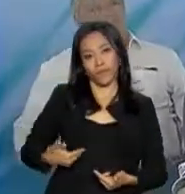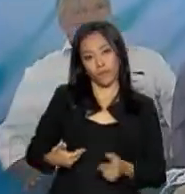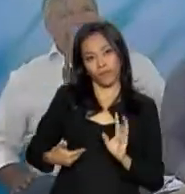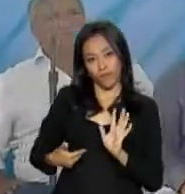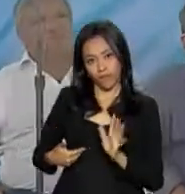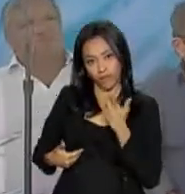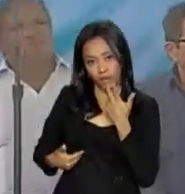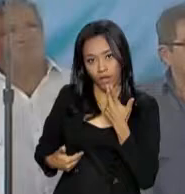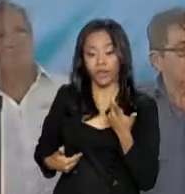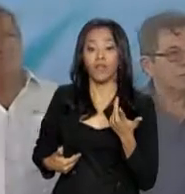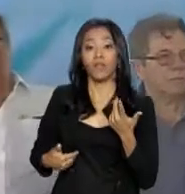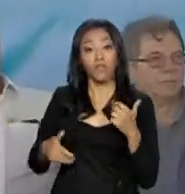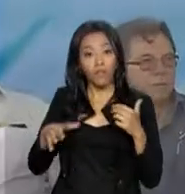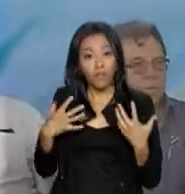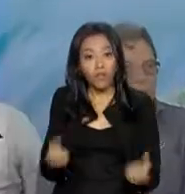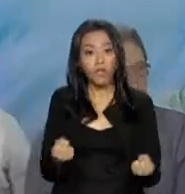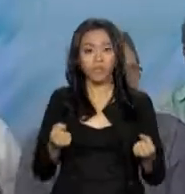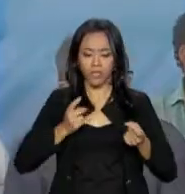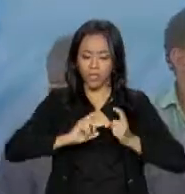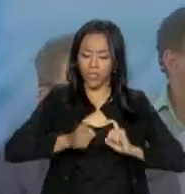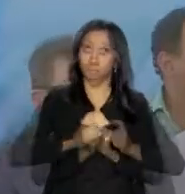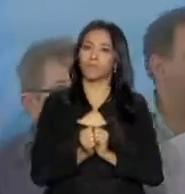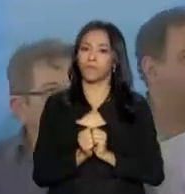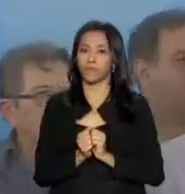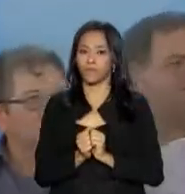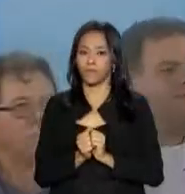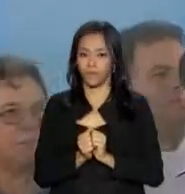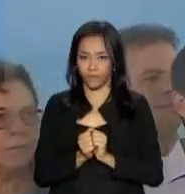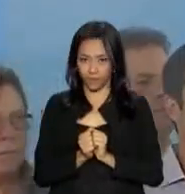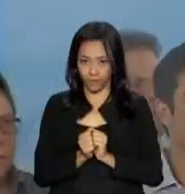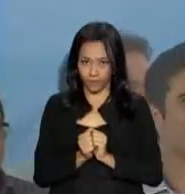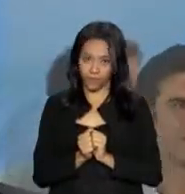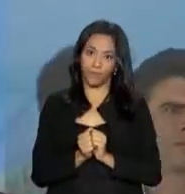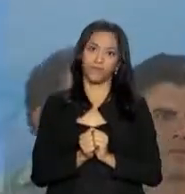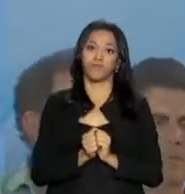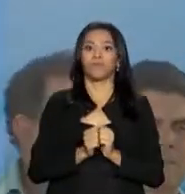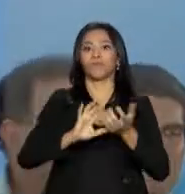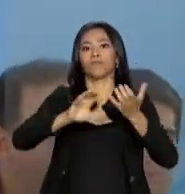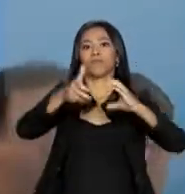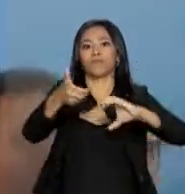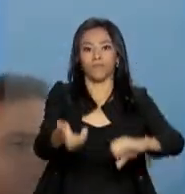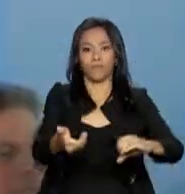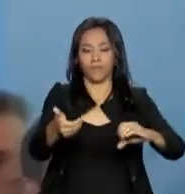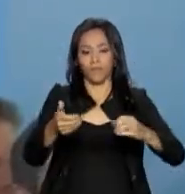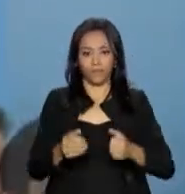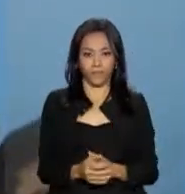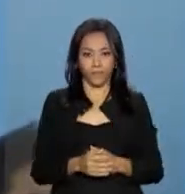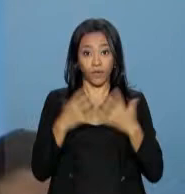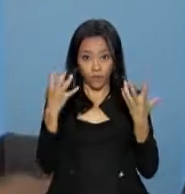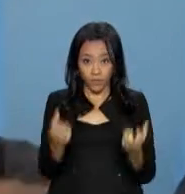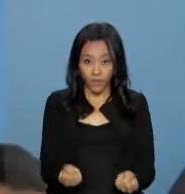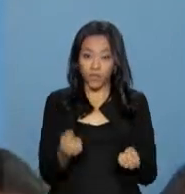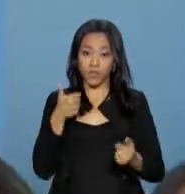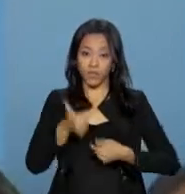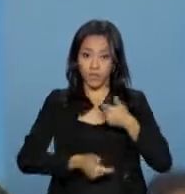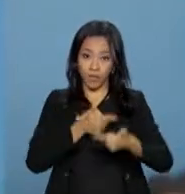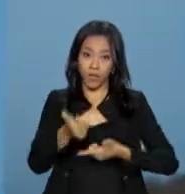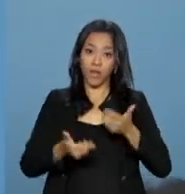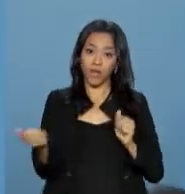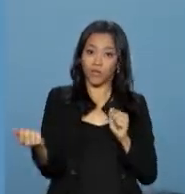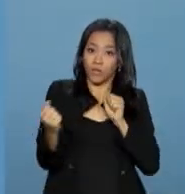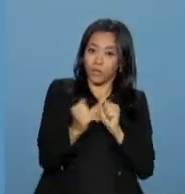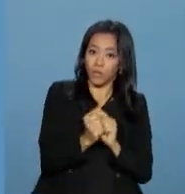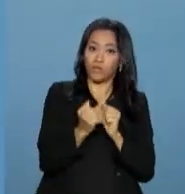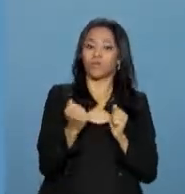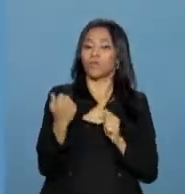assim: nós temos que governar junto com o Congresso Nacional. Nós temos que trabalhar junto com o Congresso